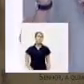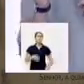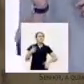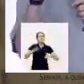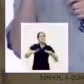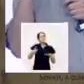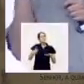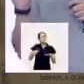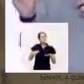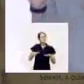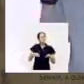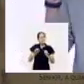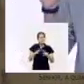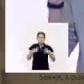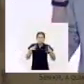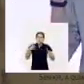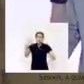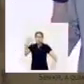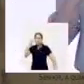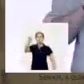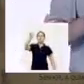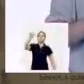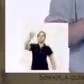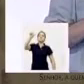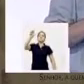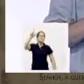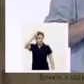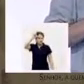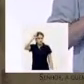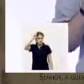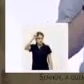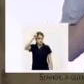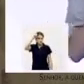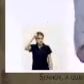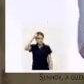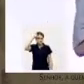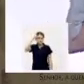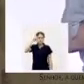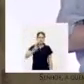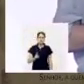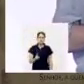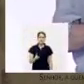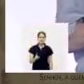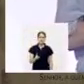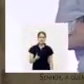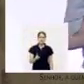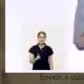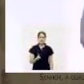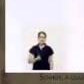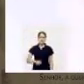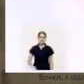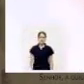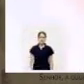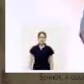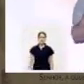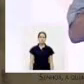Talvez a maior vitória do encardido seja nessa área. Por isso que eu